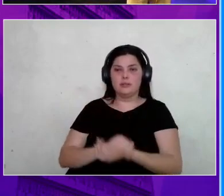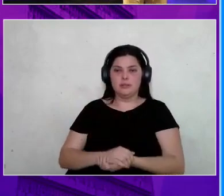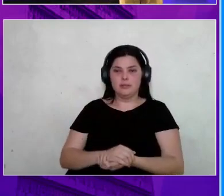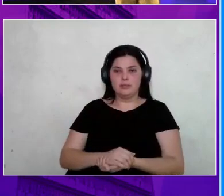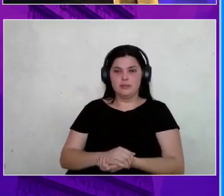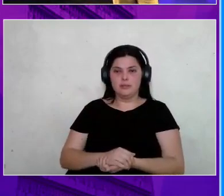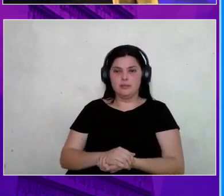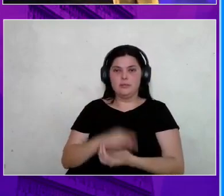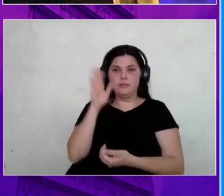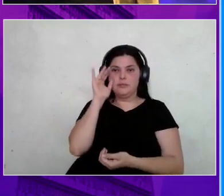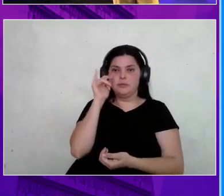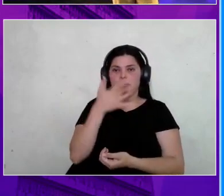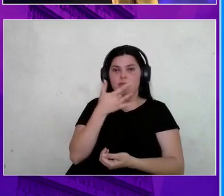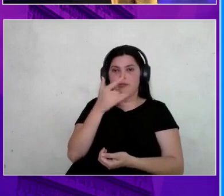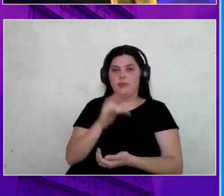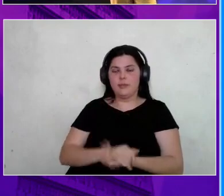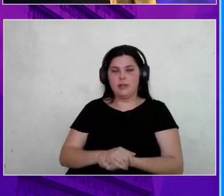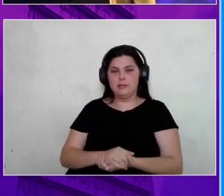Observabilidade.